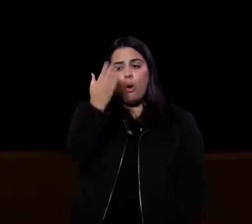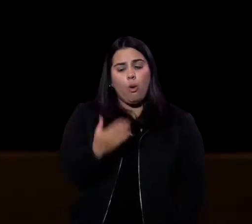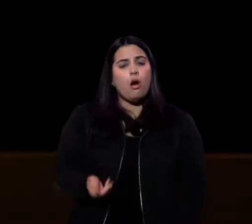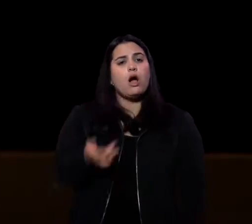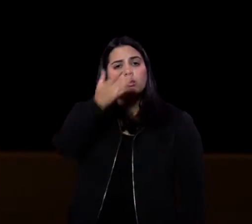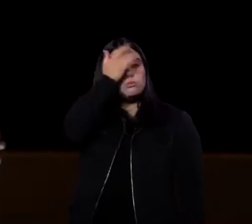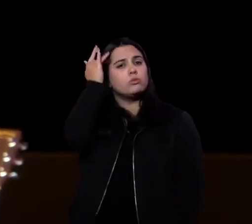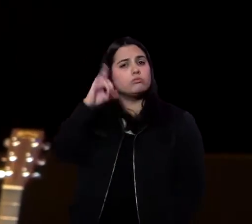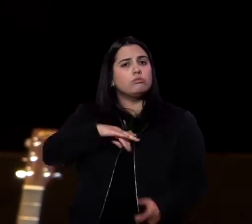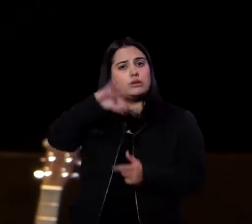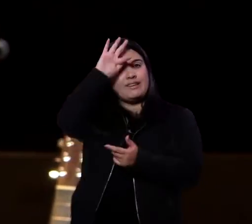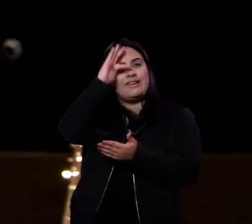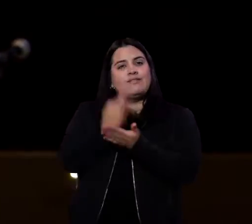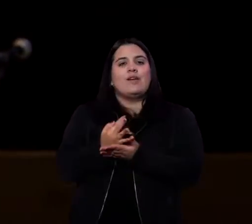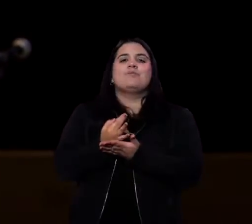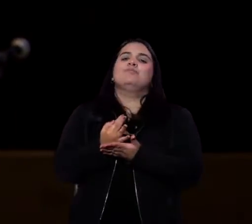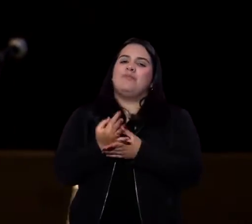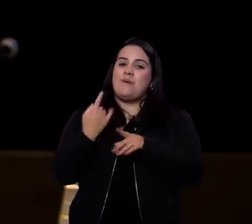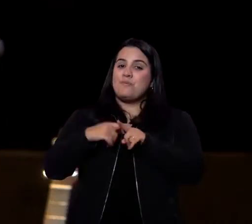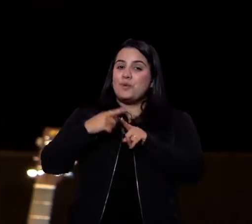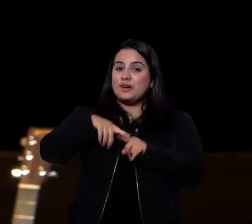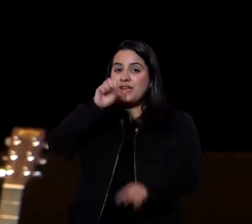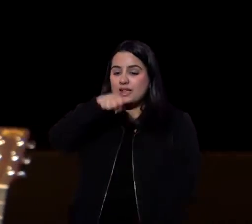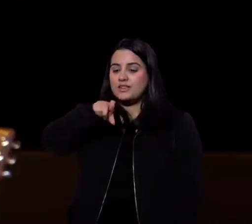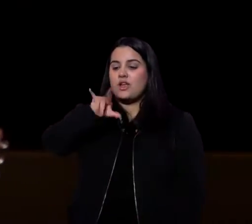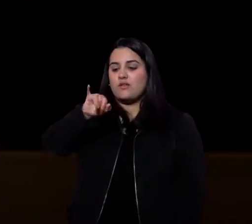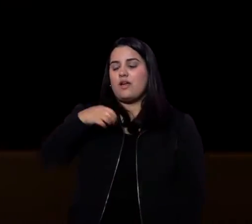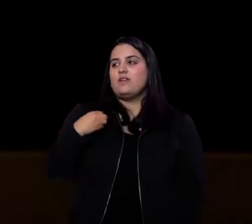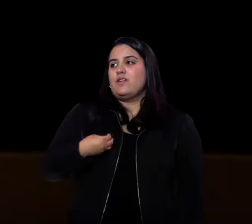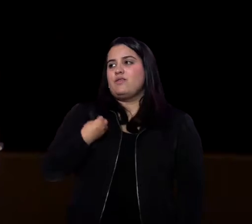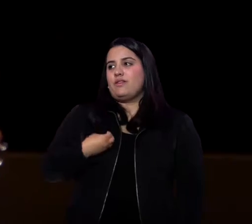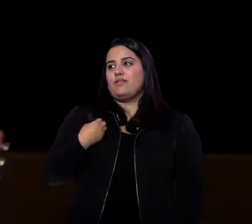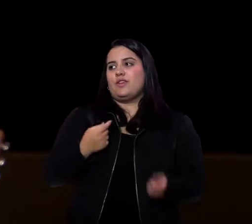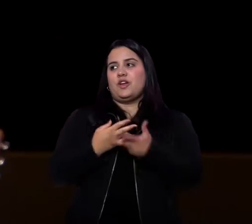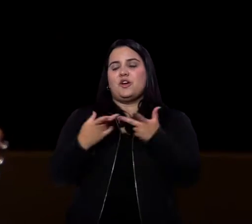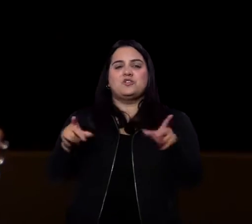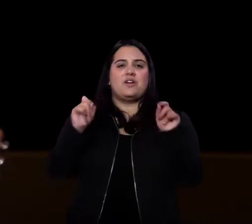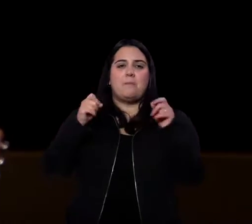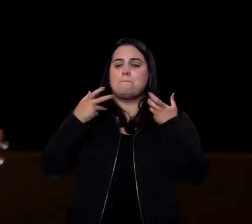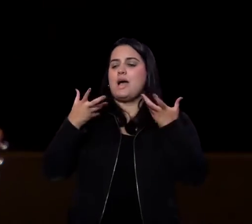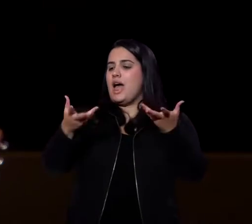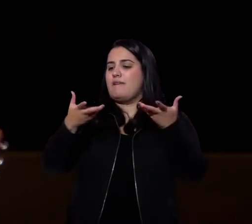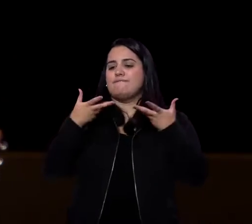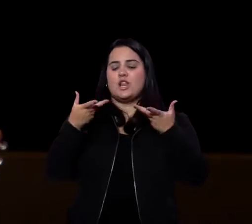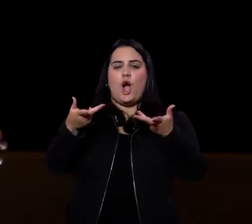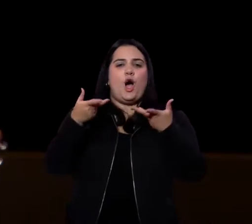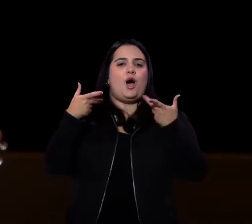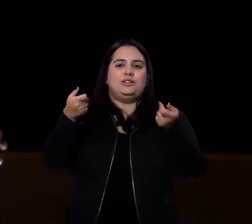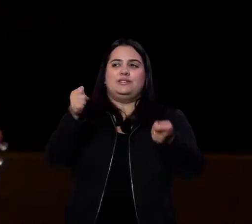porque aí sim a gente vai viver coisas que, cara, ninguém mais vive na presença de Deus.